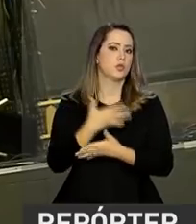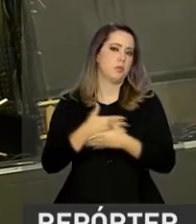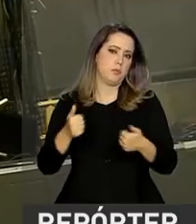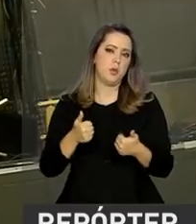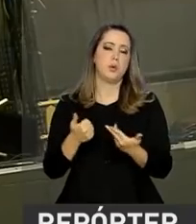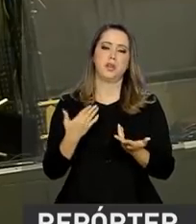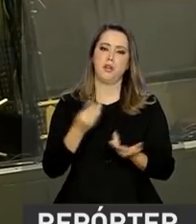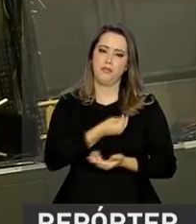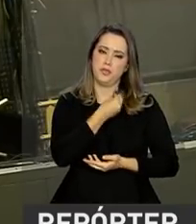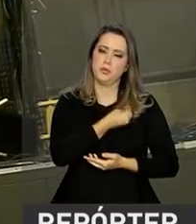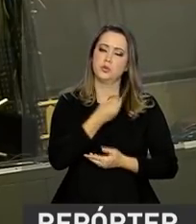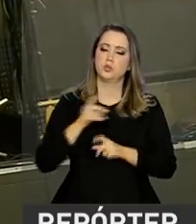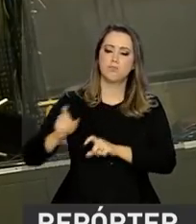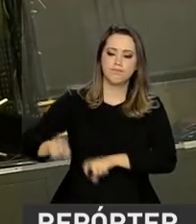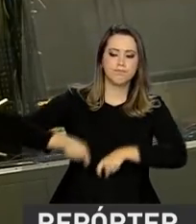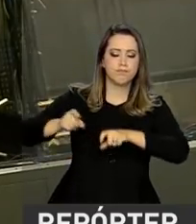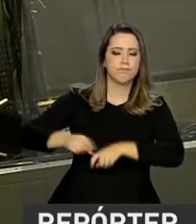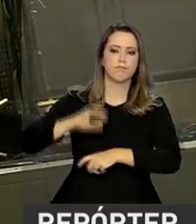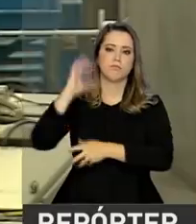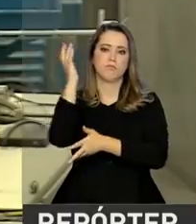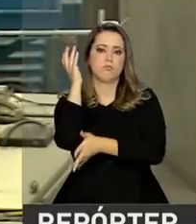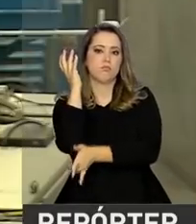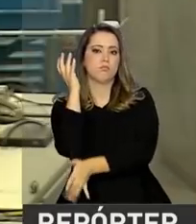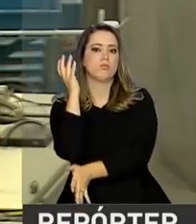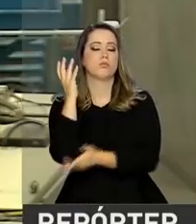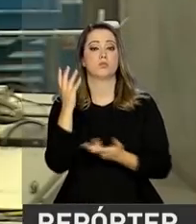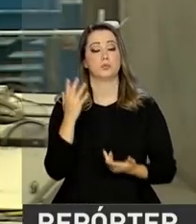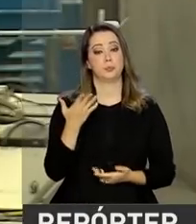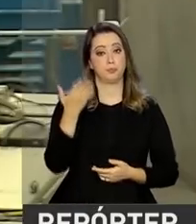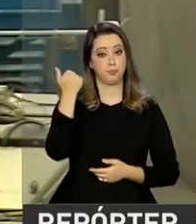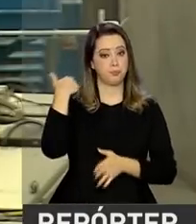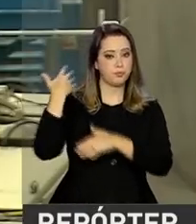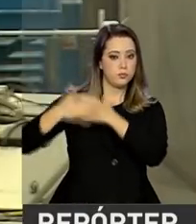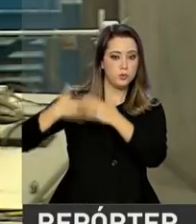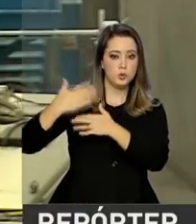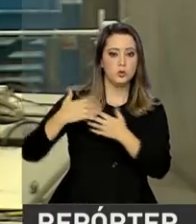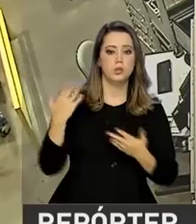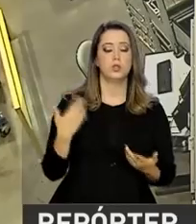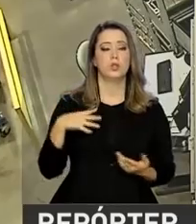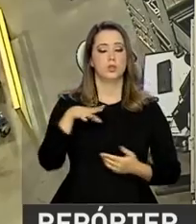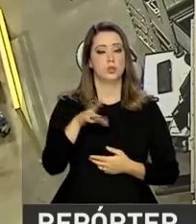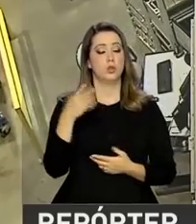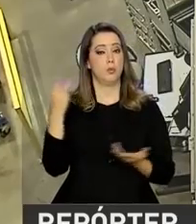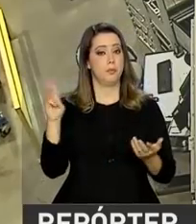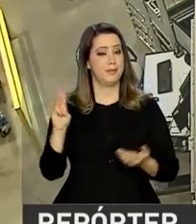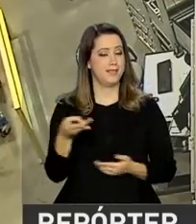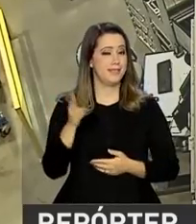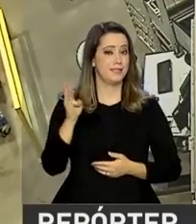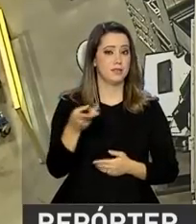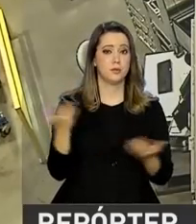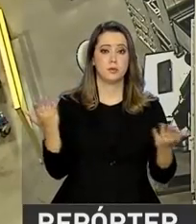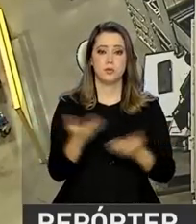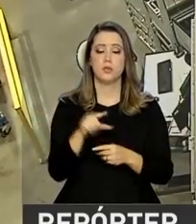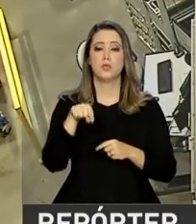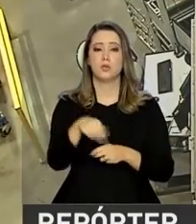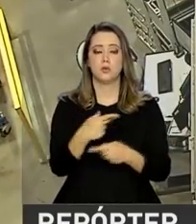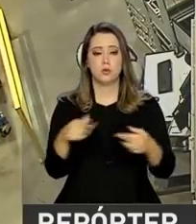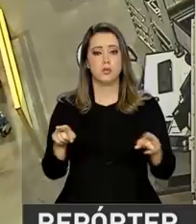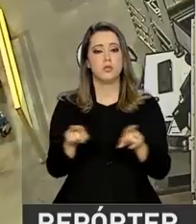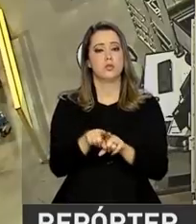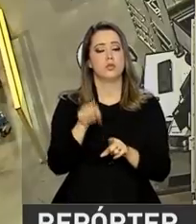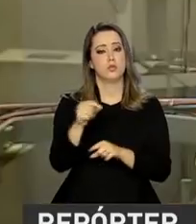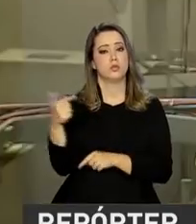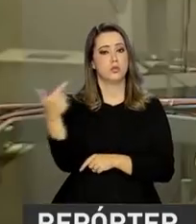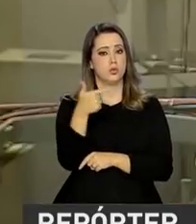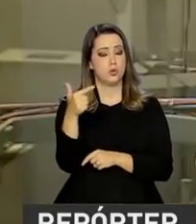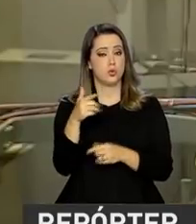últimos 20 anos, milhares de pesquisas foram feitas usando o acelerador de partículas brasileiro. Agora, o equipamento, considerado de segunda